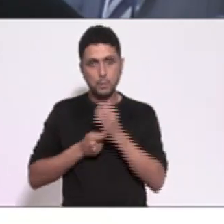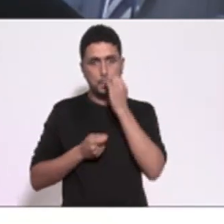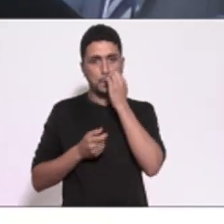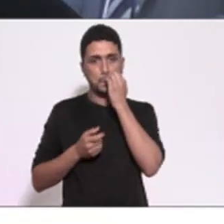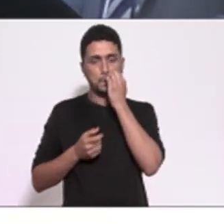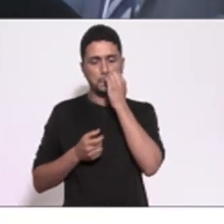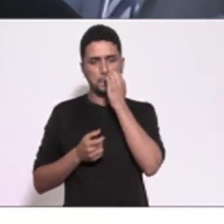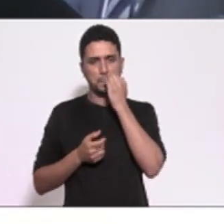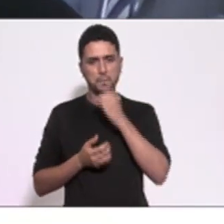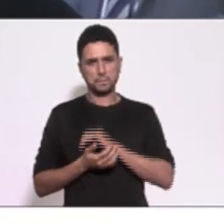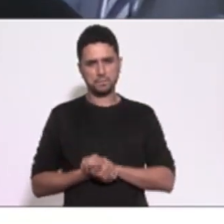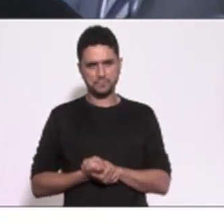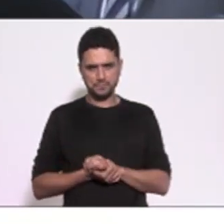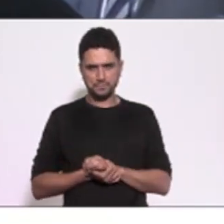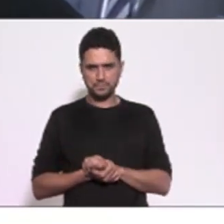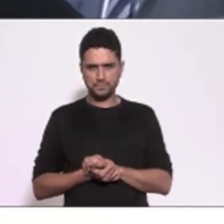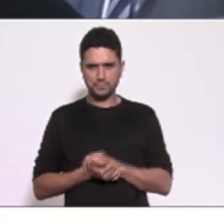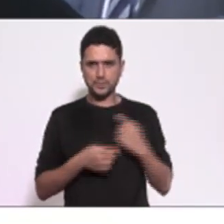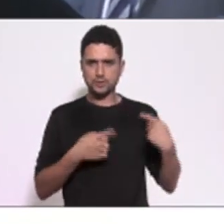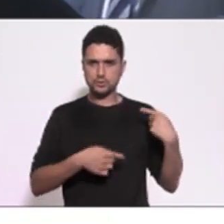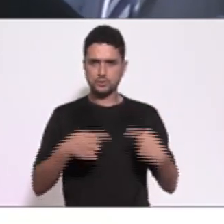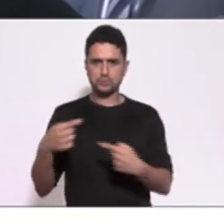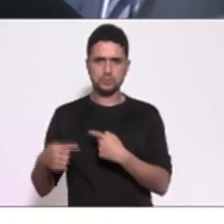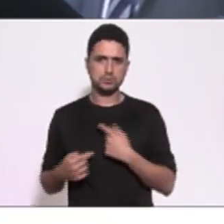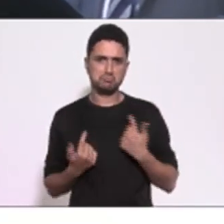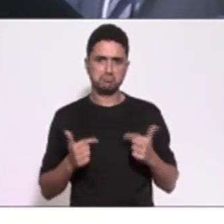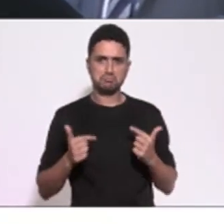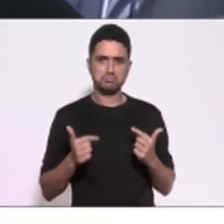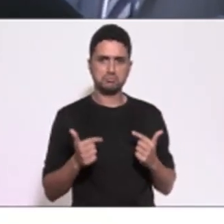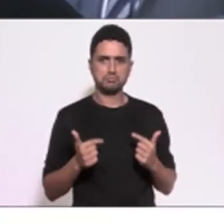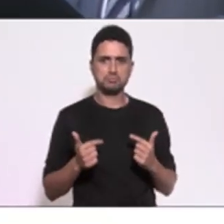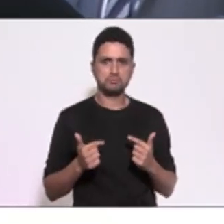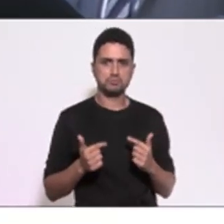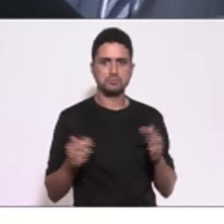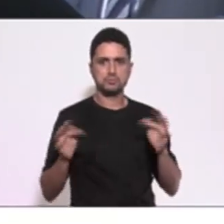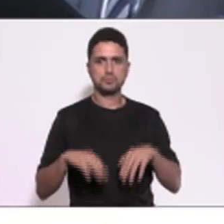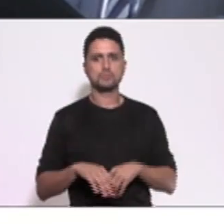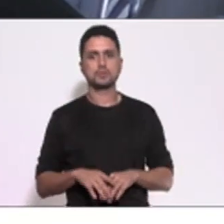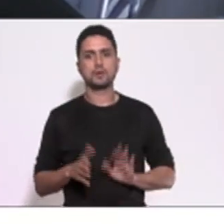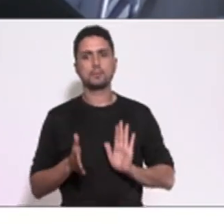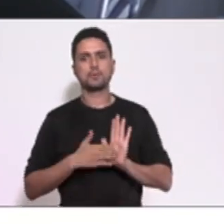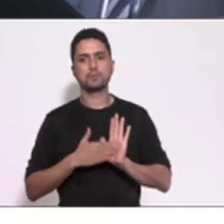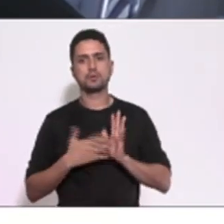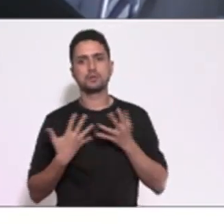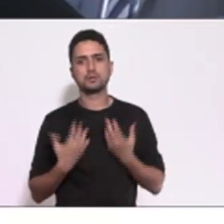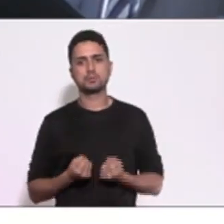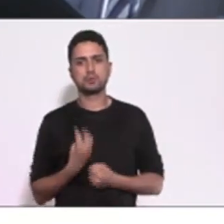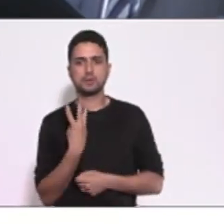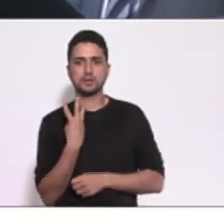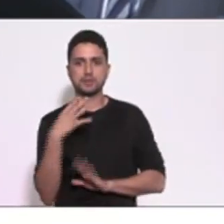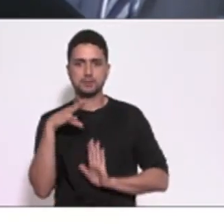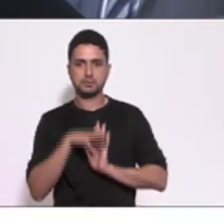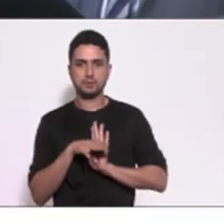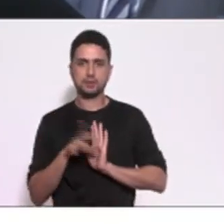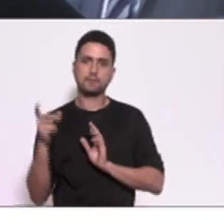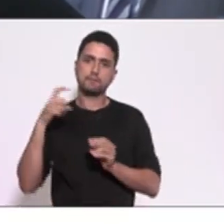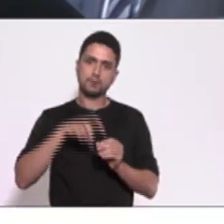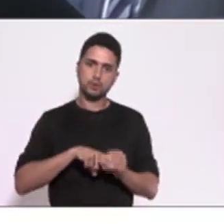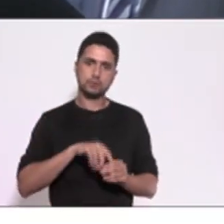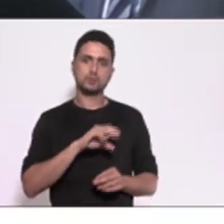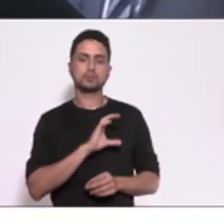negro chorume no Estado do Rio de Janeiro. Em discussão, não havendo que queira discutir, encerrada a discussão, a presente proposta recebeu 3 emendas e retorna às